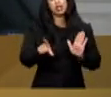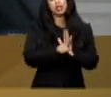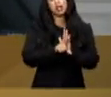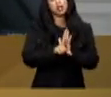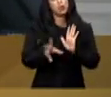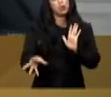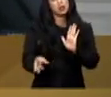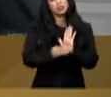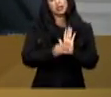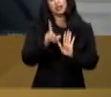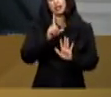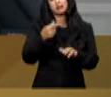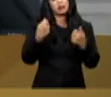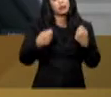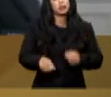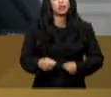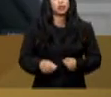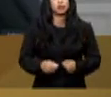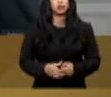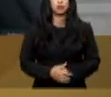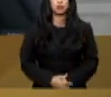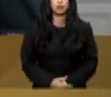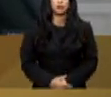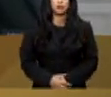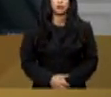complementar específica.